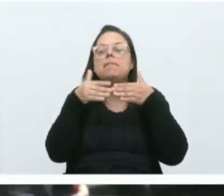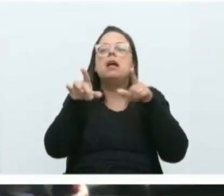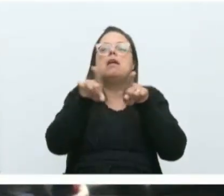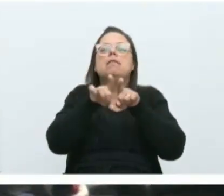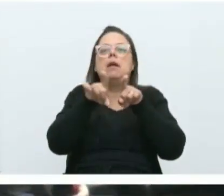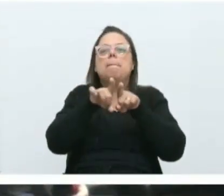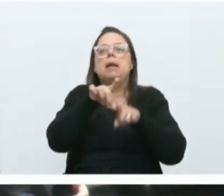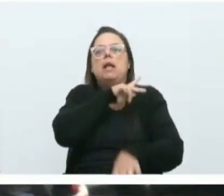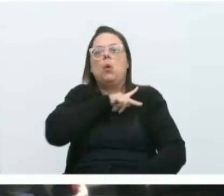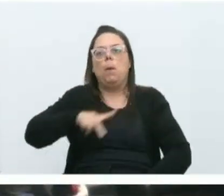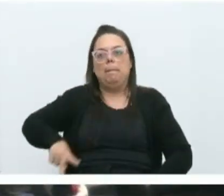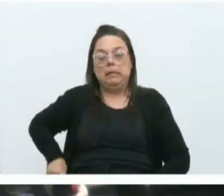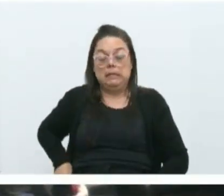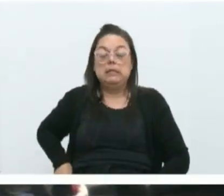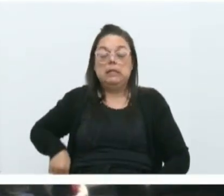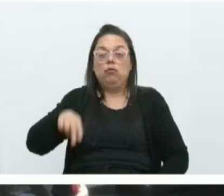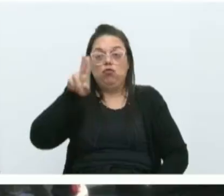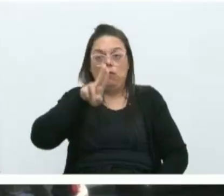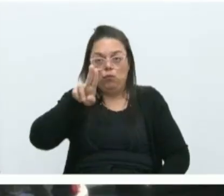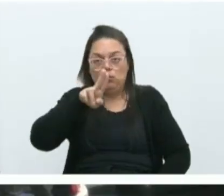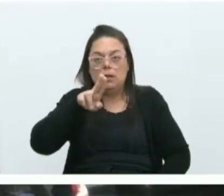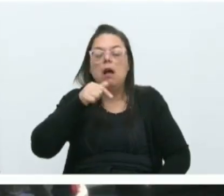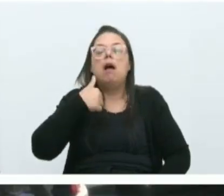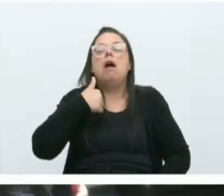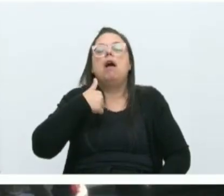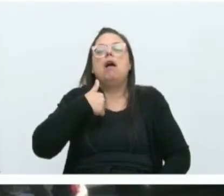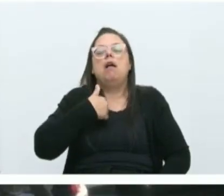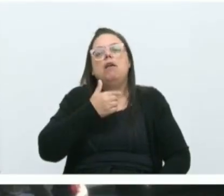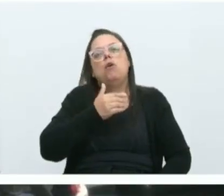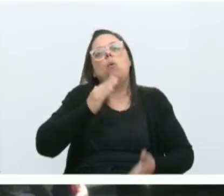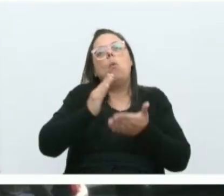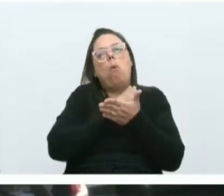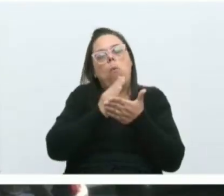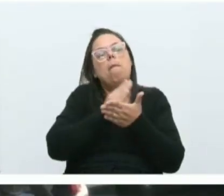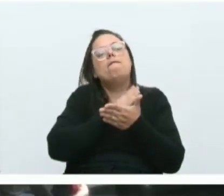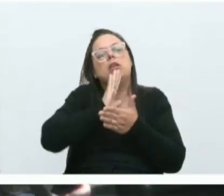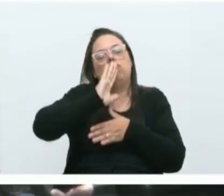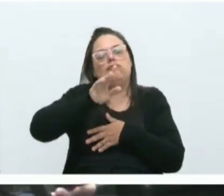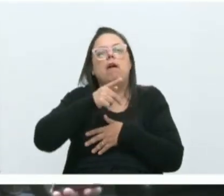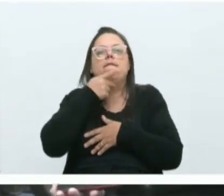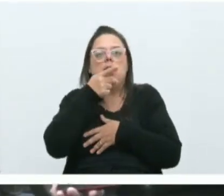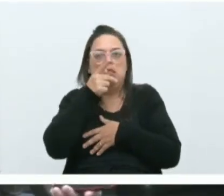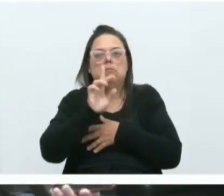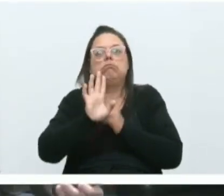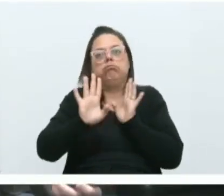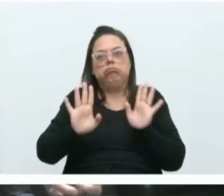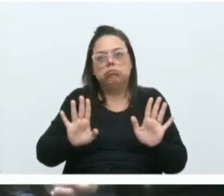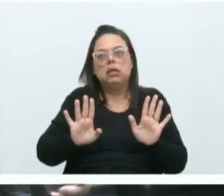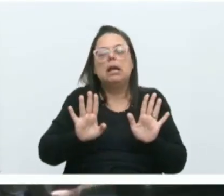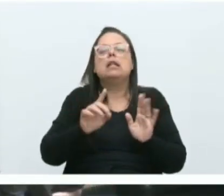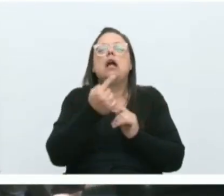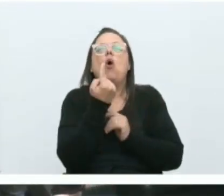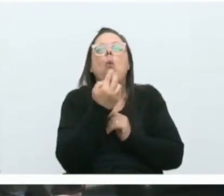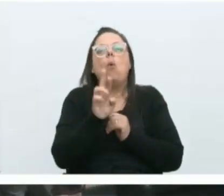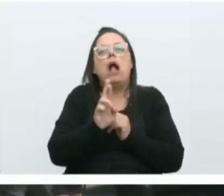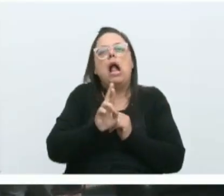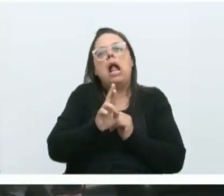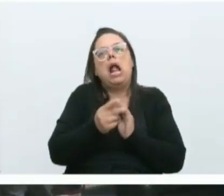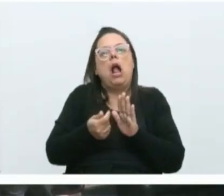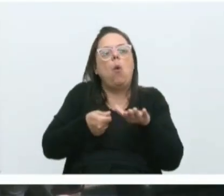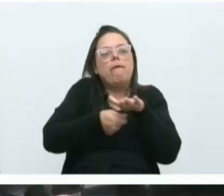referência ao presidente em nome de todos. Ele mesmo já citou aqui, algumas vezes, cada real investido em esporte